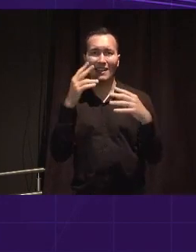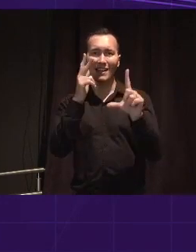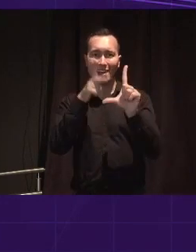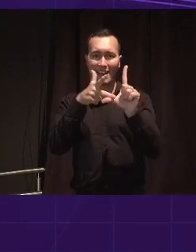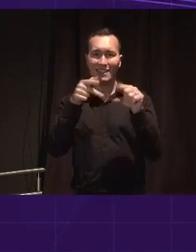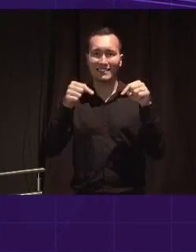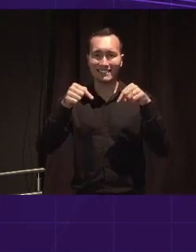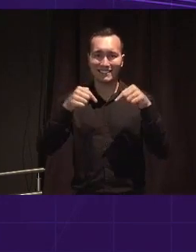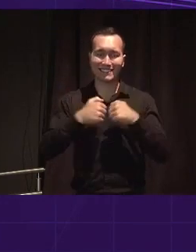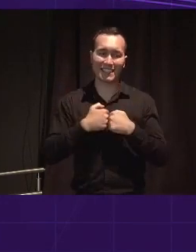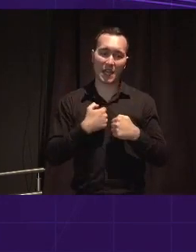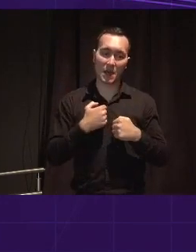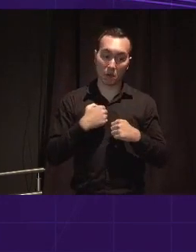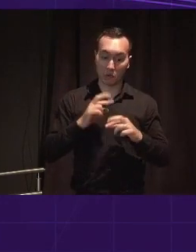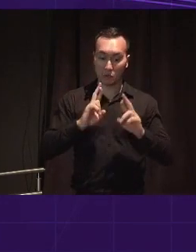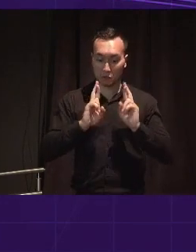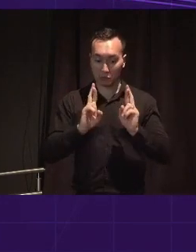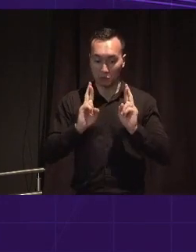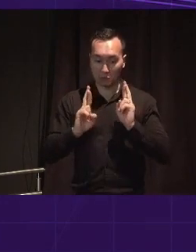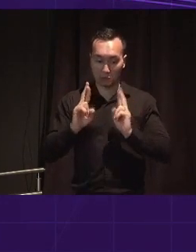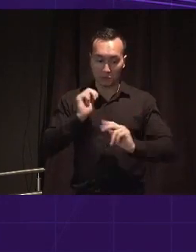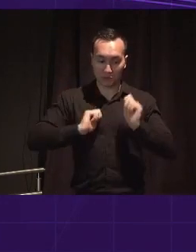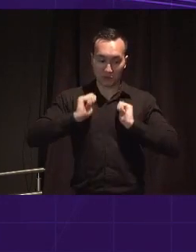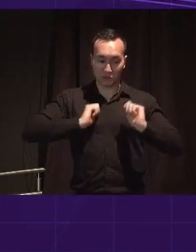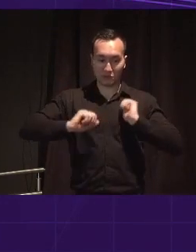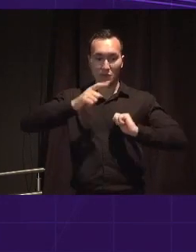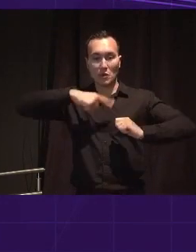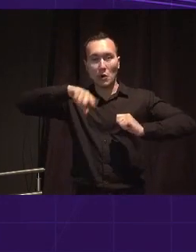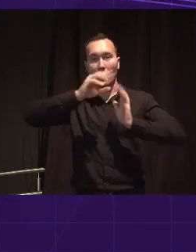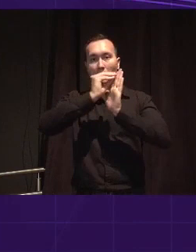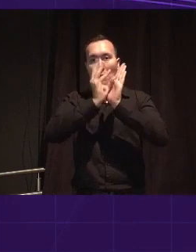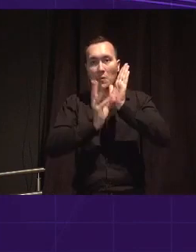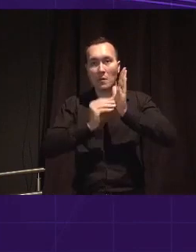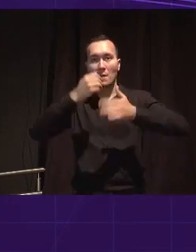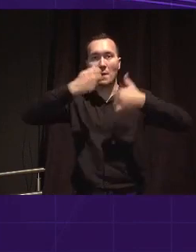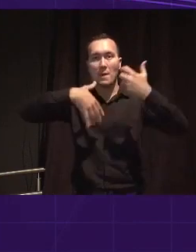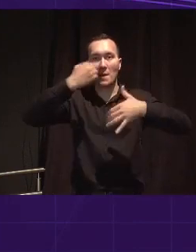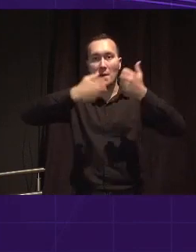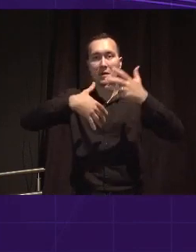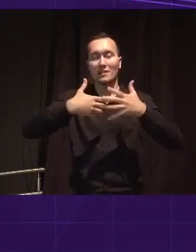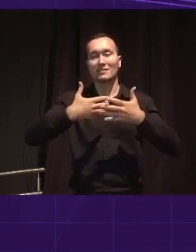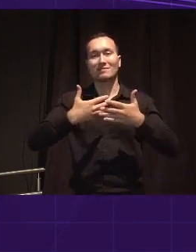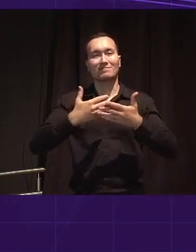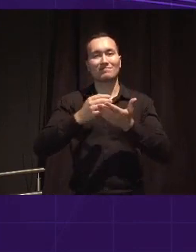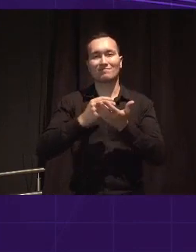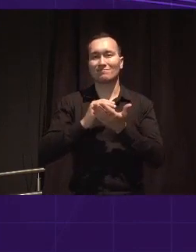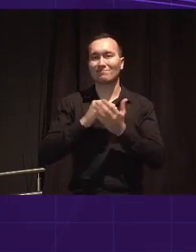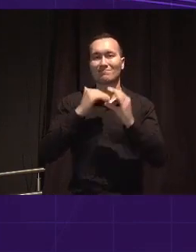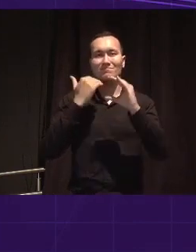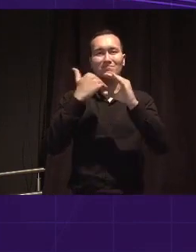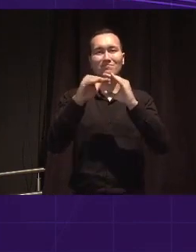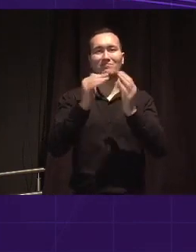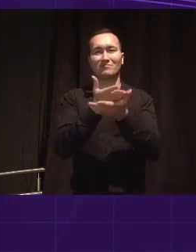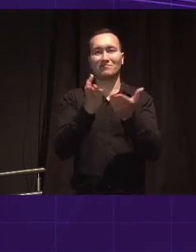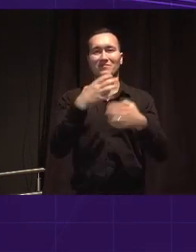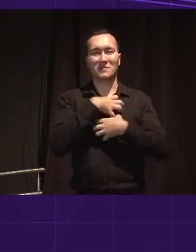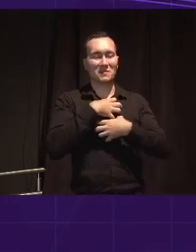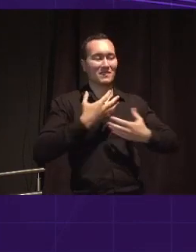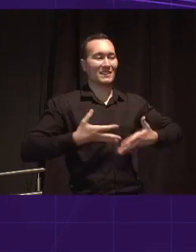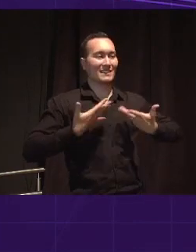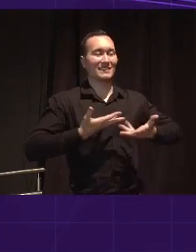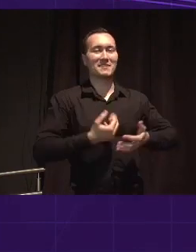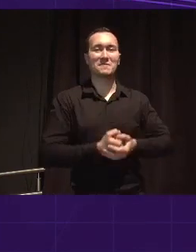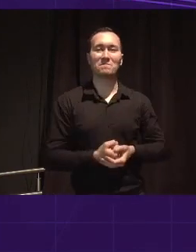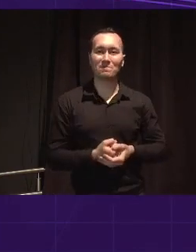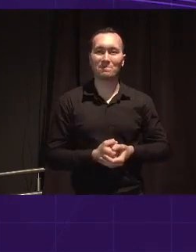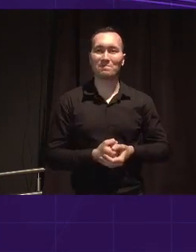gente possa entregar aí para vocês um conteúdo que vá enriquecer e vamos abrir depois para perguntas e conversar, tá bom? Bora